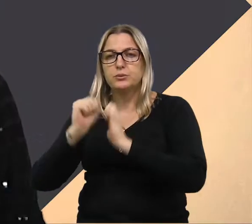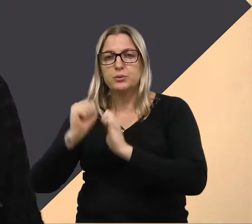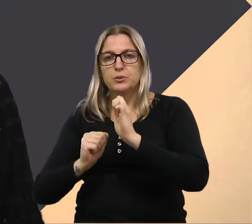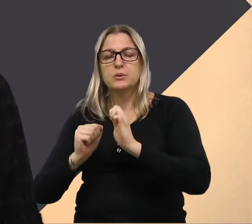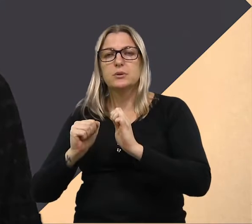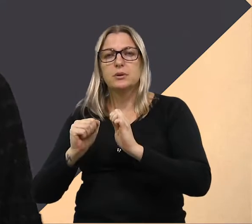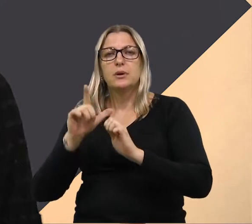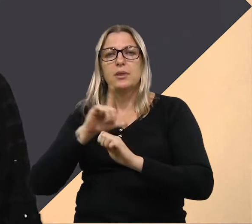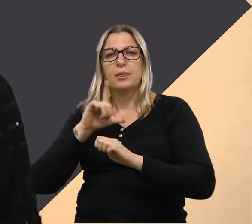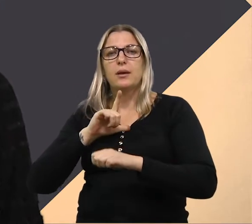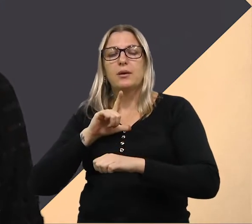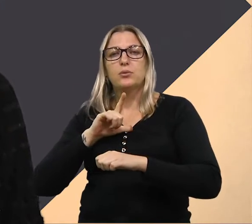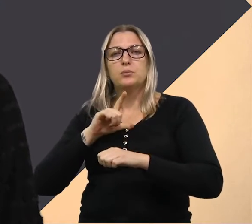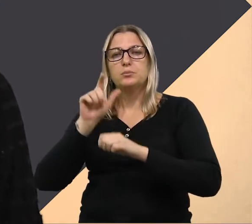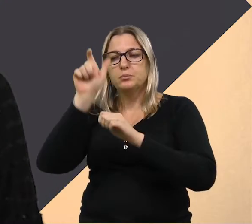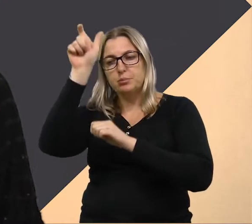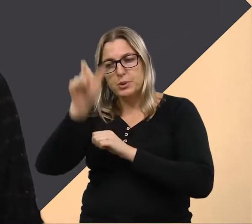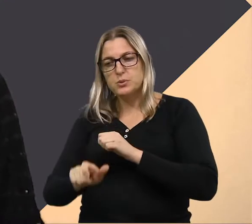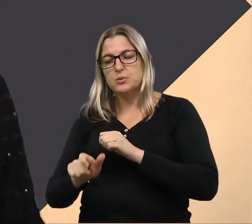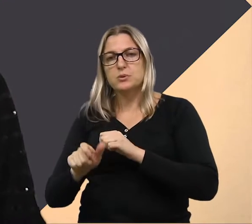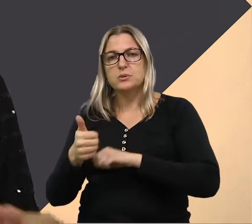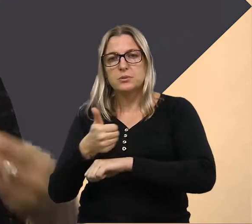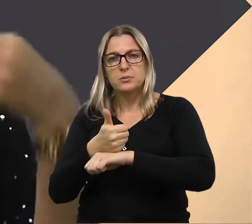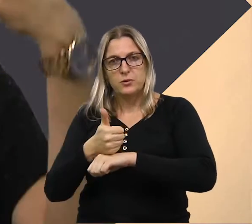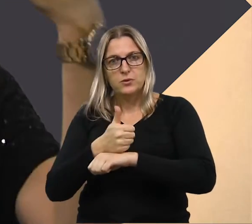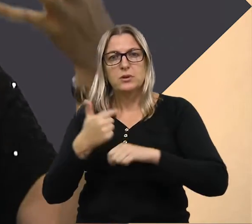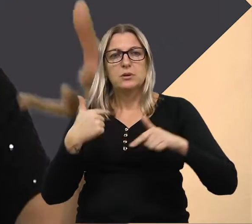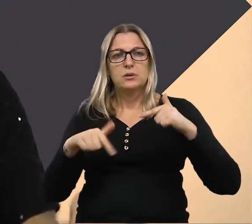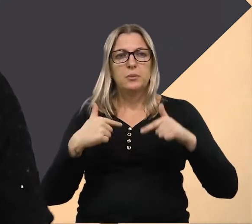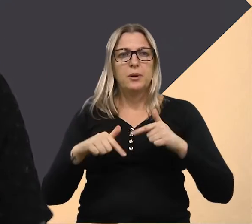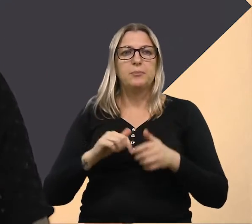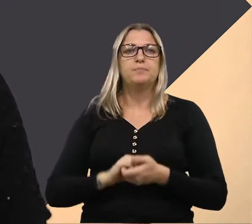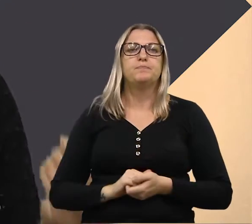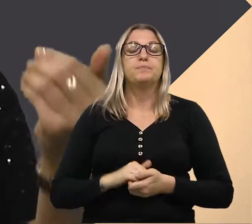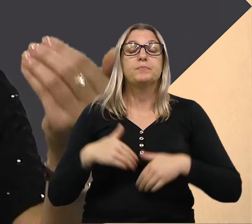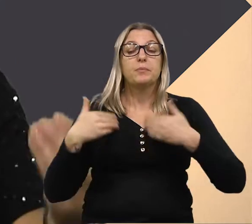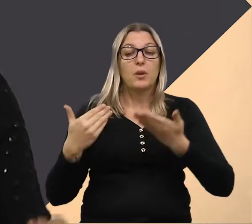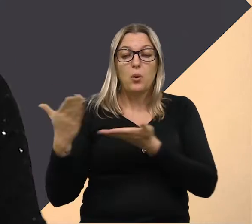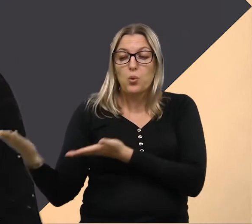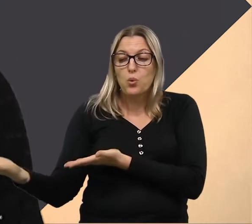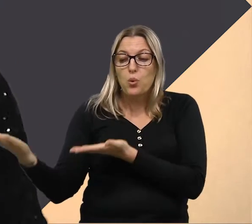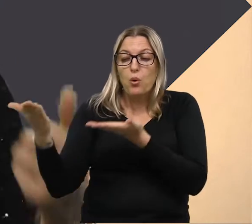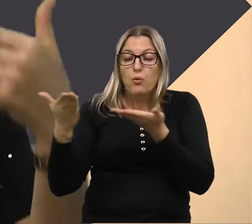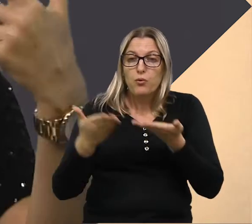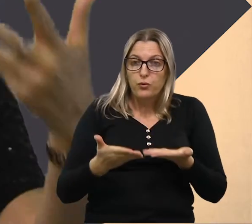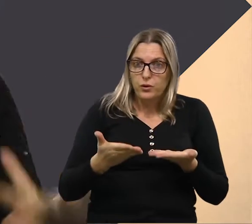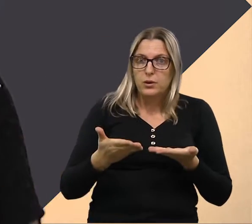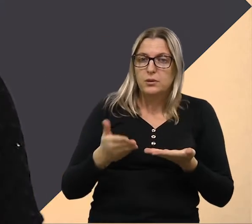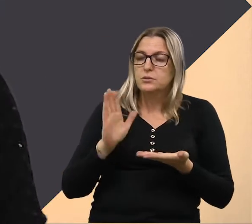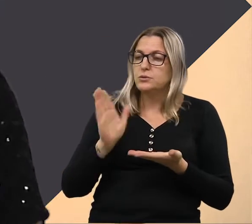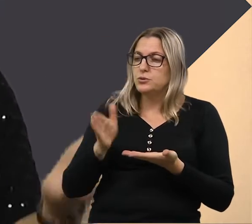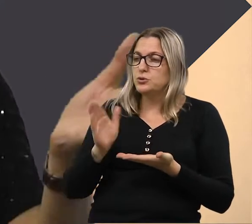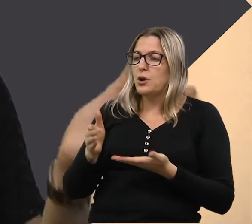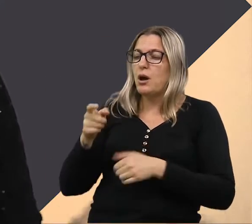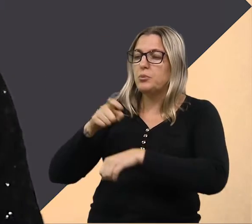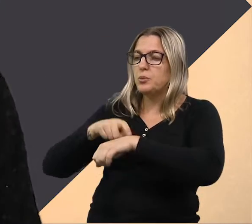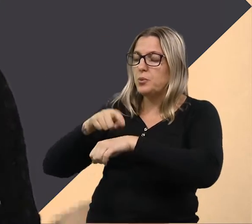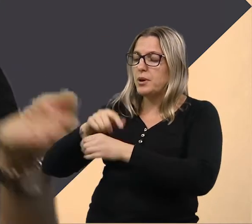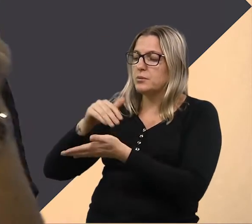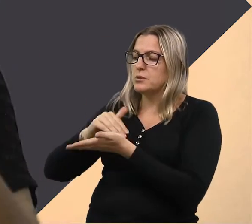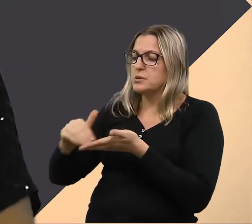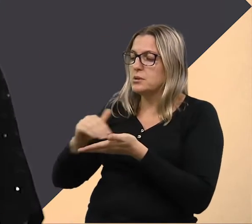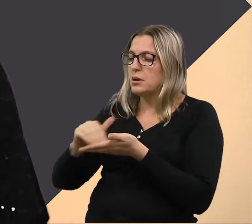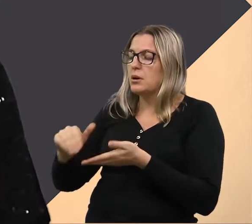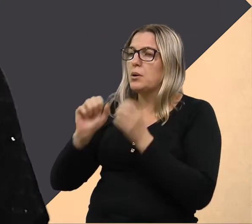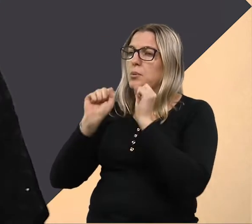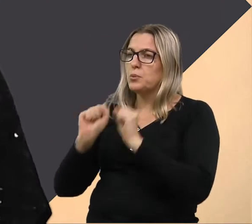Até já já fica o convite o secretário quando evidentemente a secretaria puderam oferecer puder desenvolver a gente está de